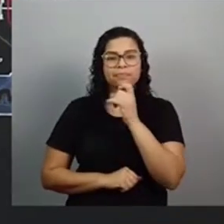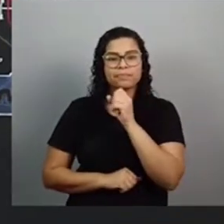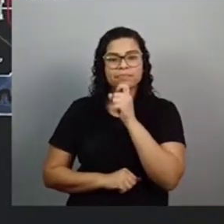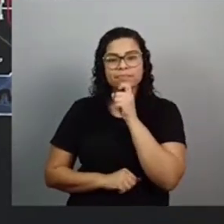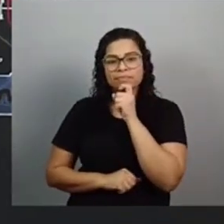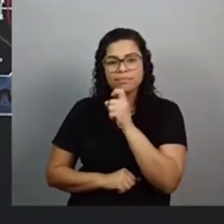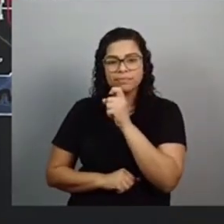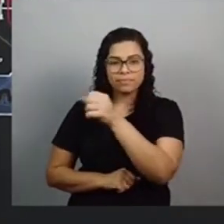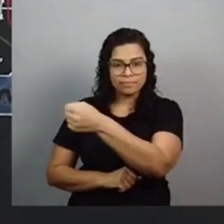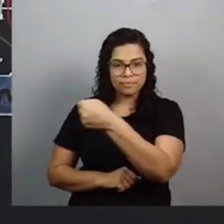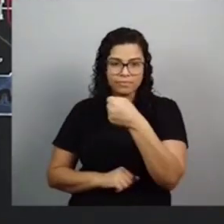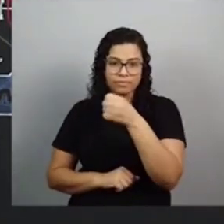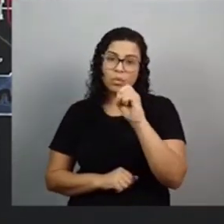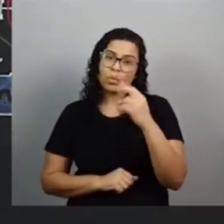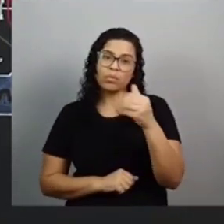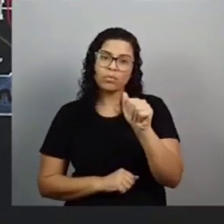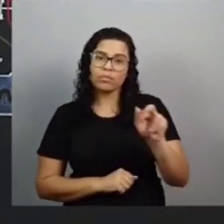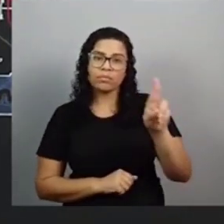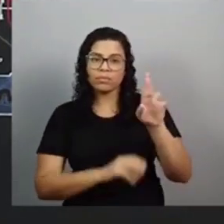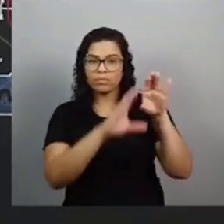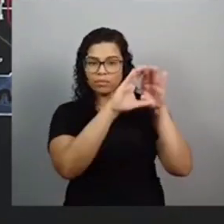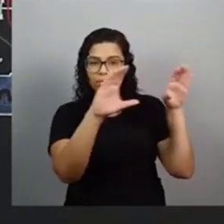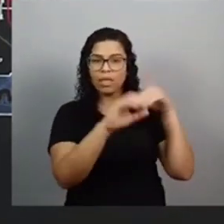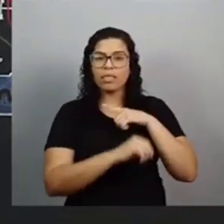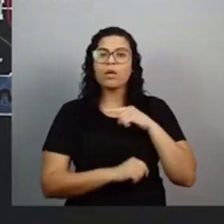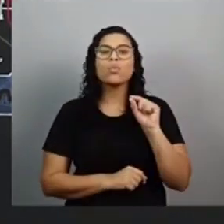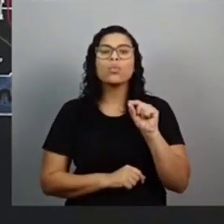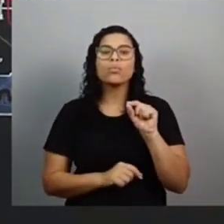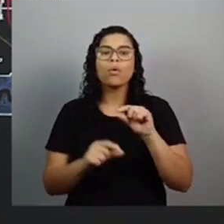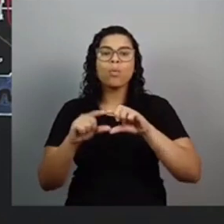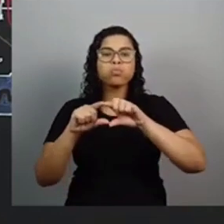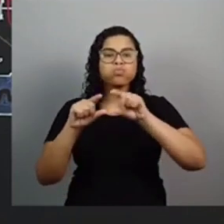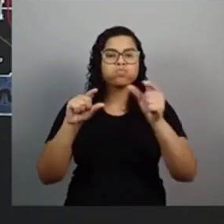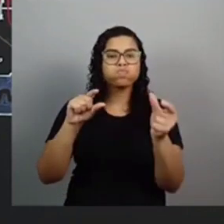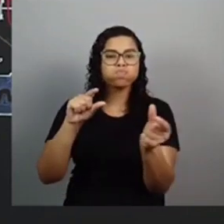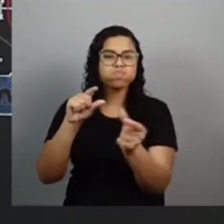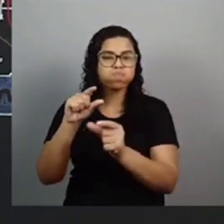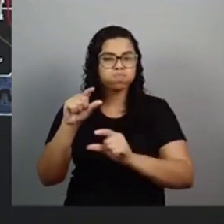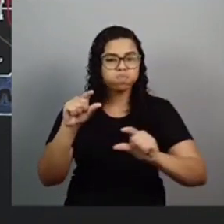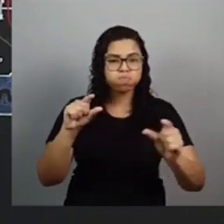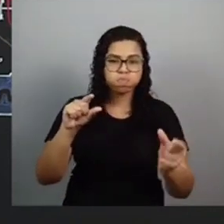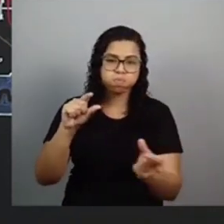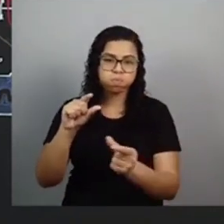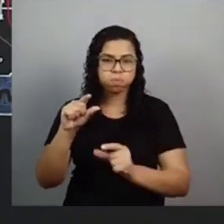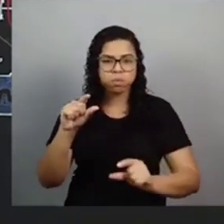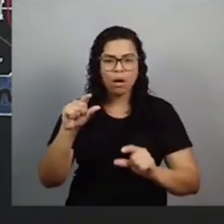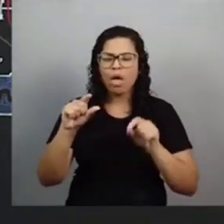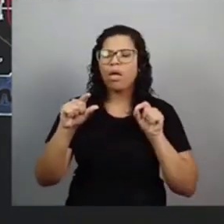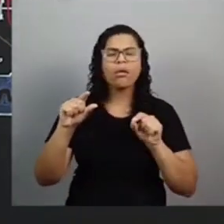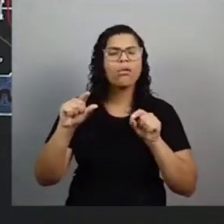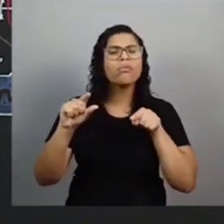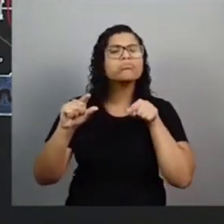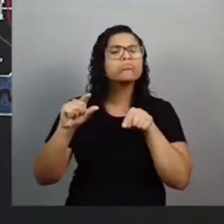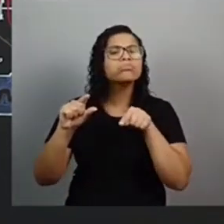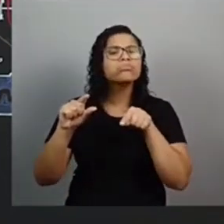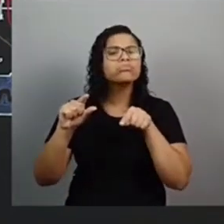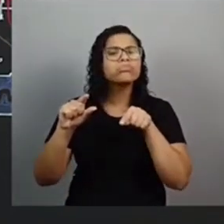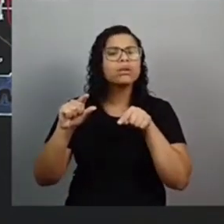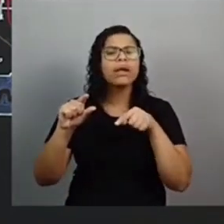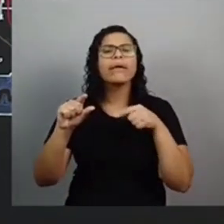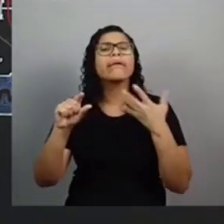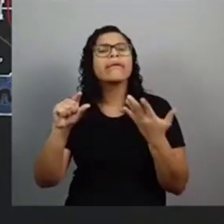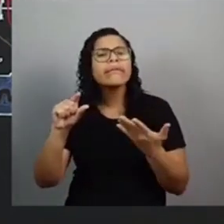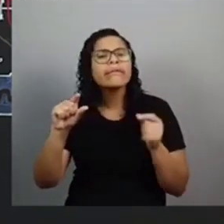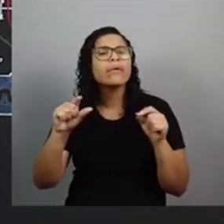seu ar-condicionado tem ali uma série de tubos, uma serpentina ali, uma série de tubos. E quem é que está fazendo aí esse trabalho? Quem é que